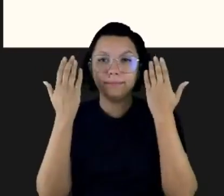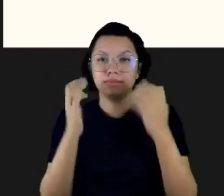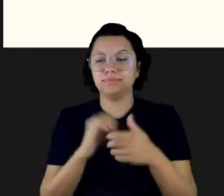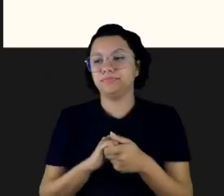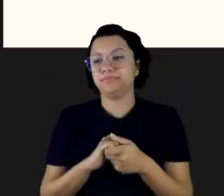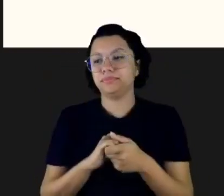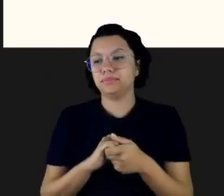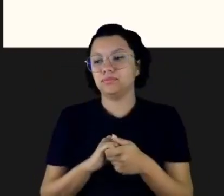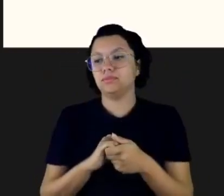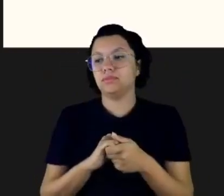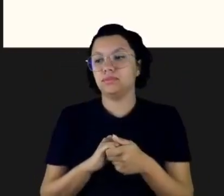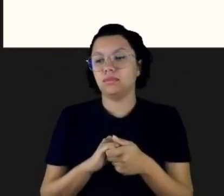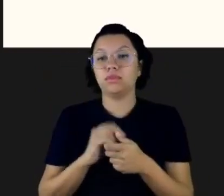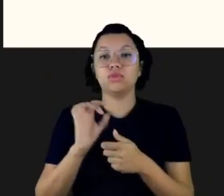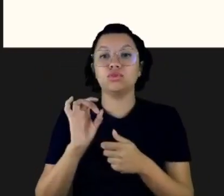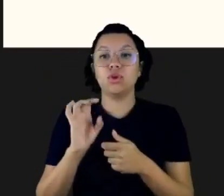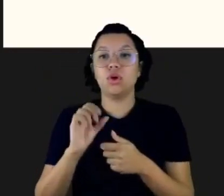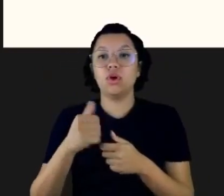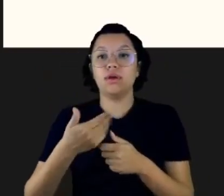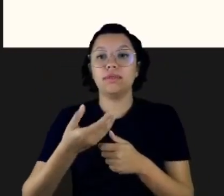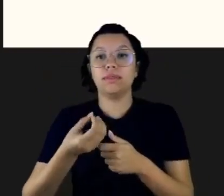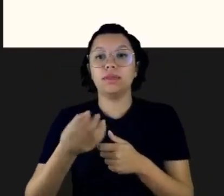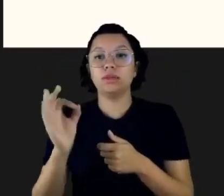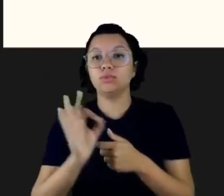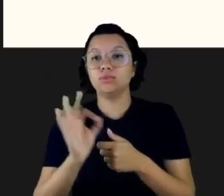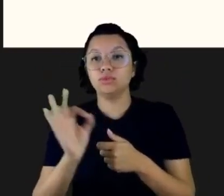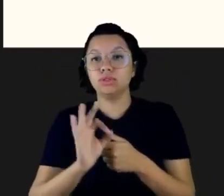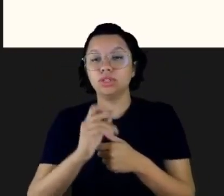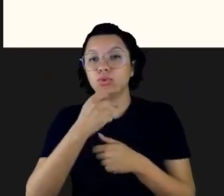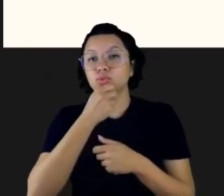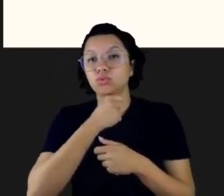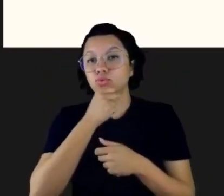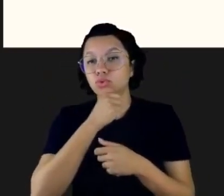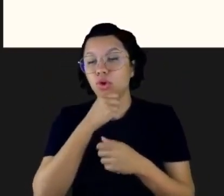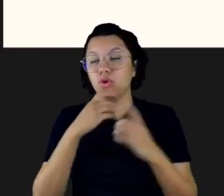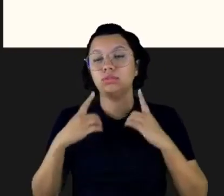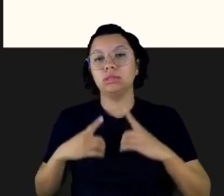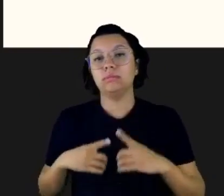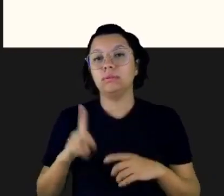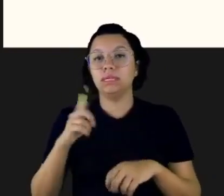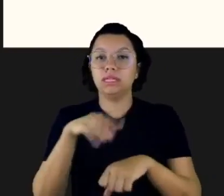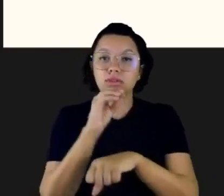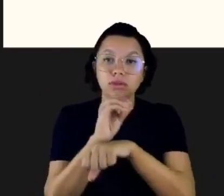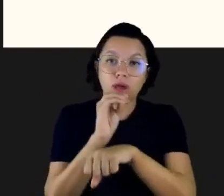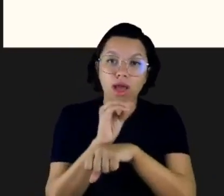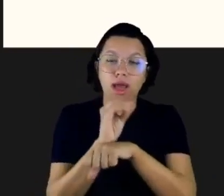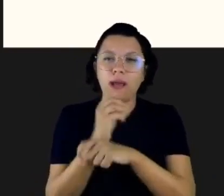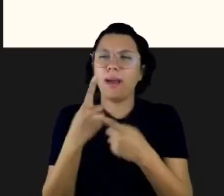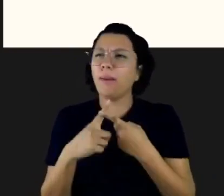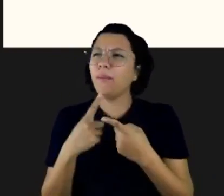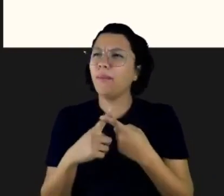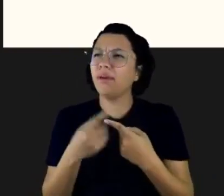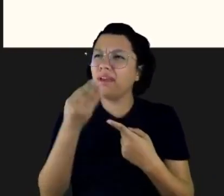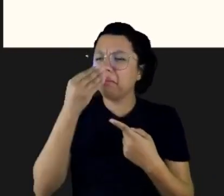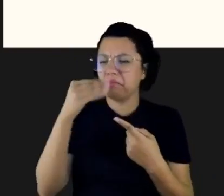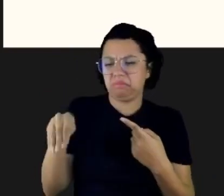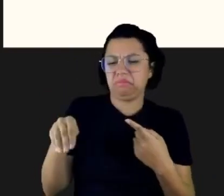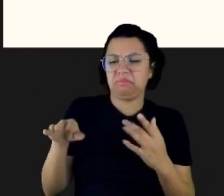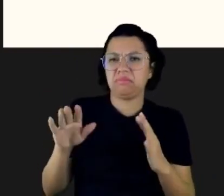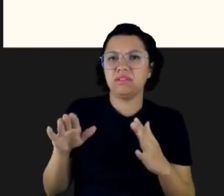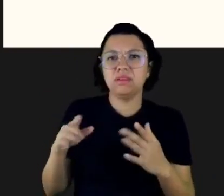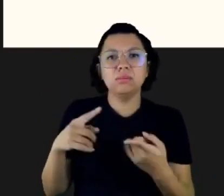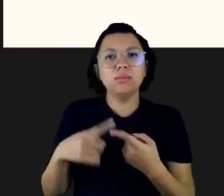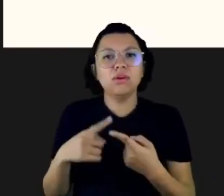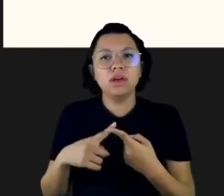apenas 10% dos idosos deprimidos são tratados. Por que que a gente tem essa negligência? Um dos